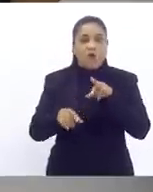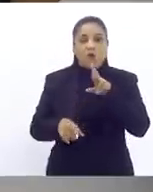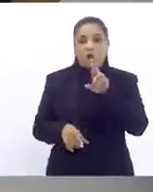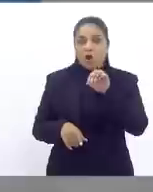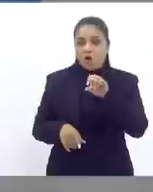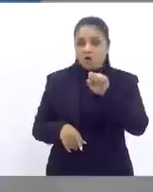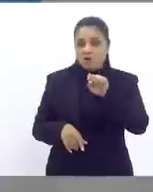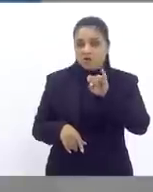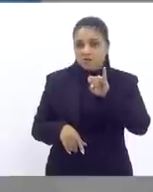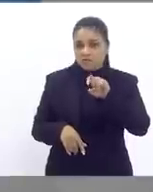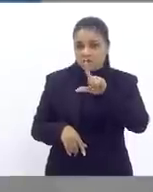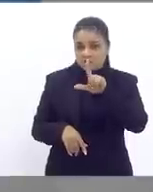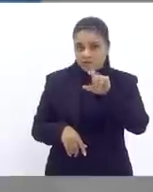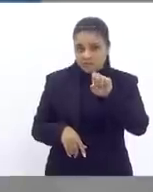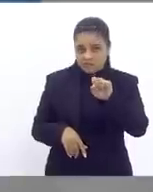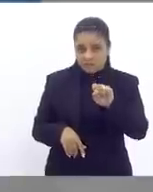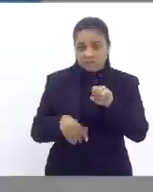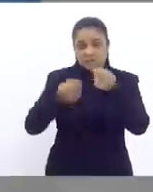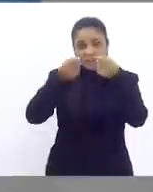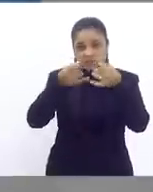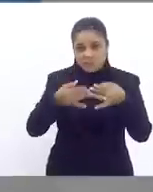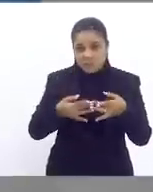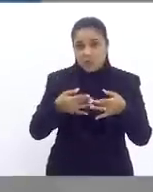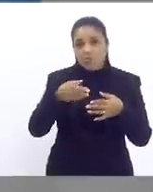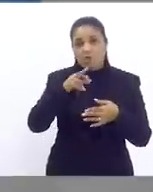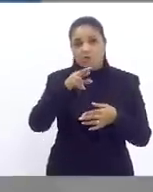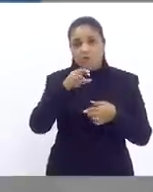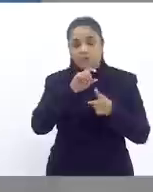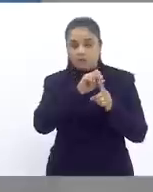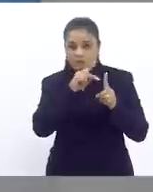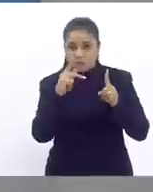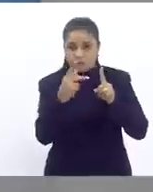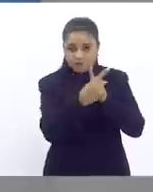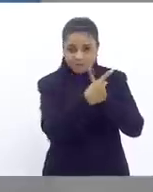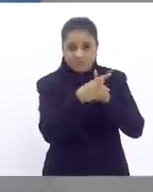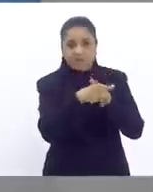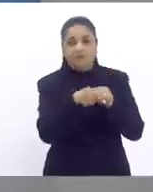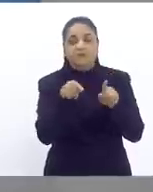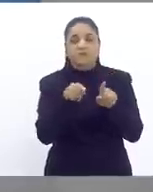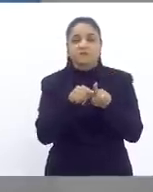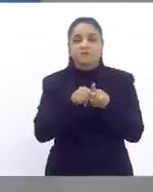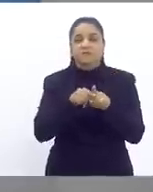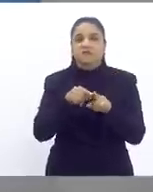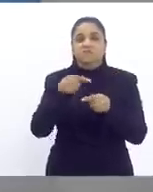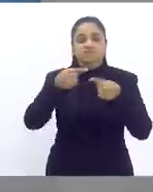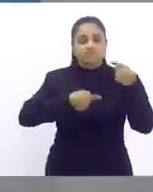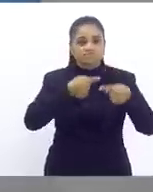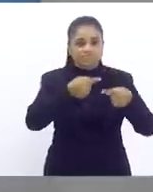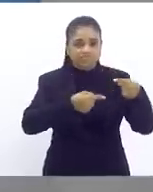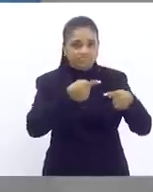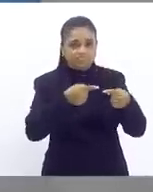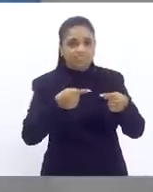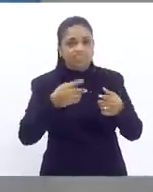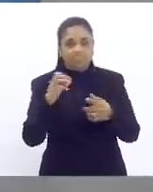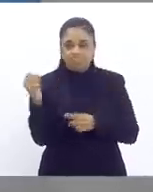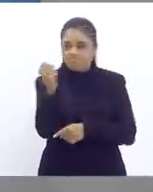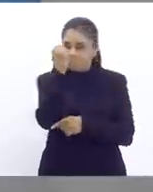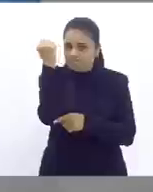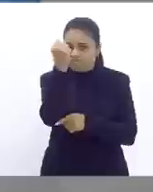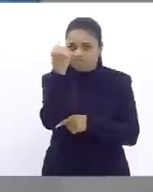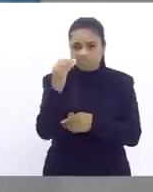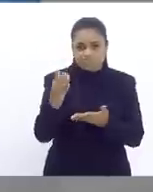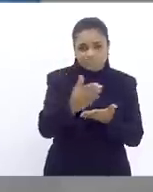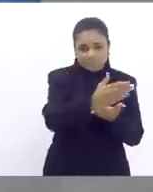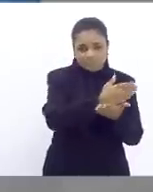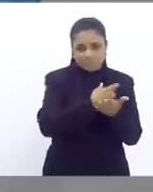das pensionistas é quando da discussão aqui da grave crise financeira nós verificamos por exemplo na